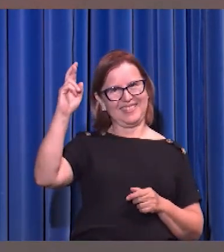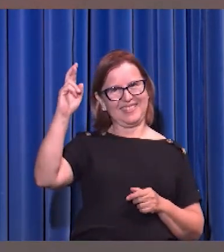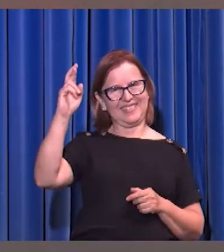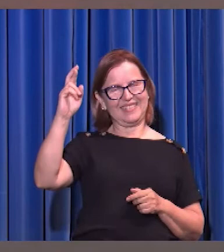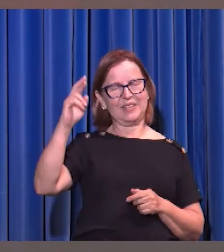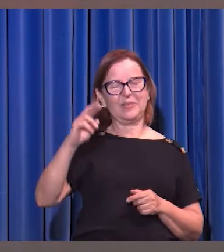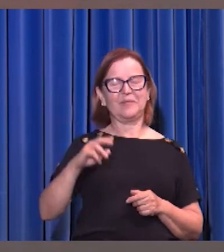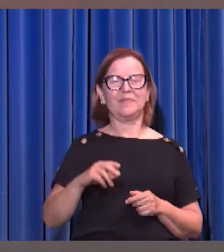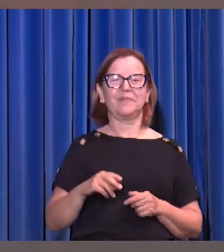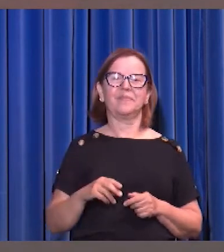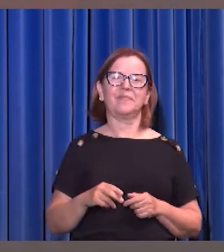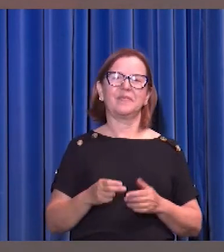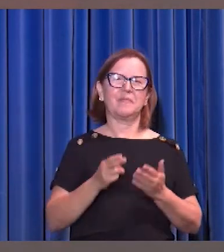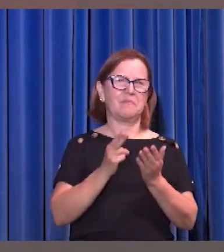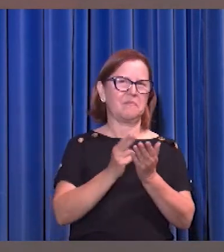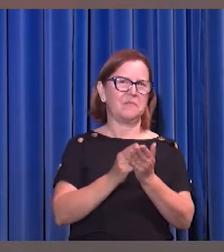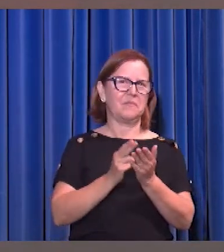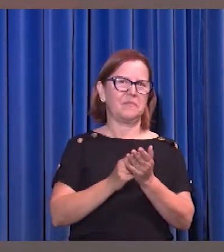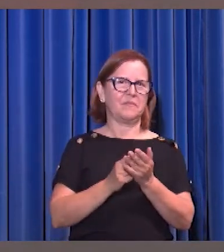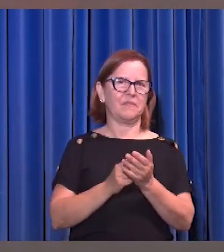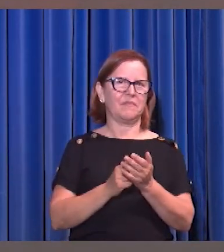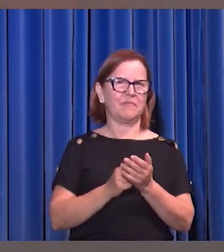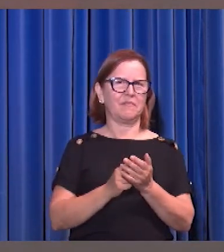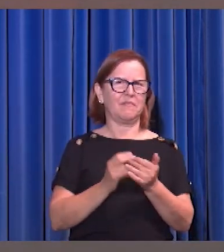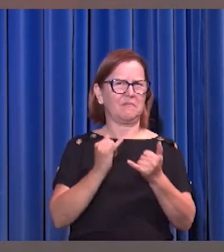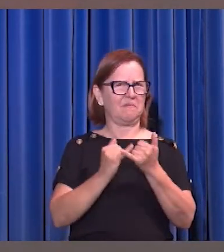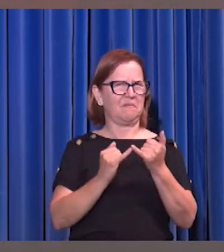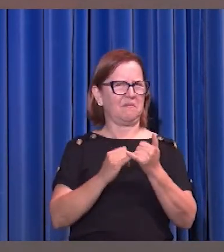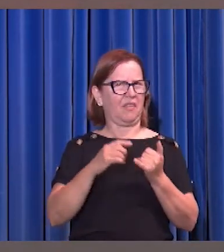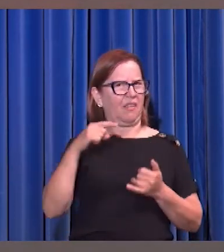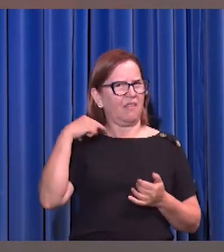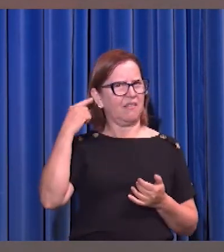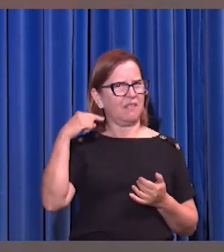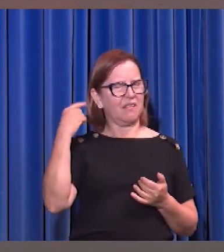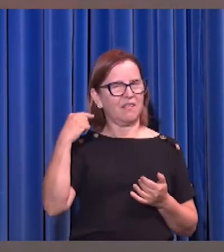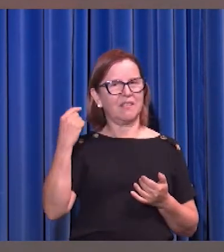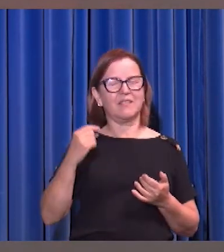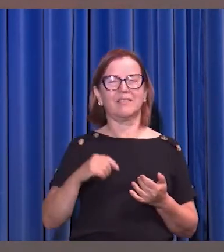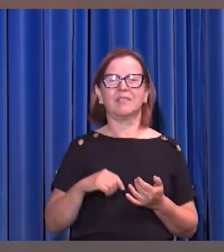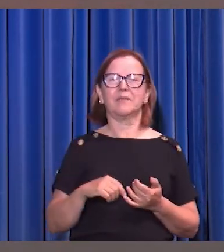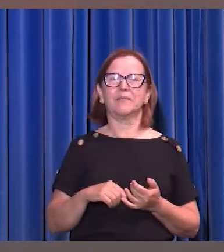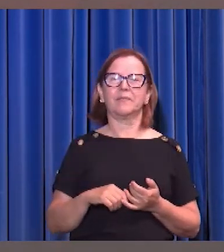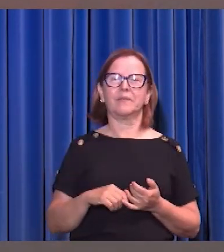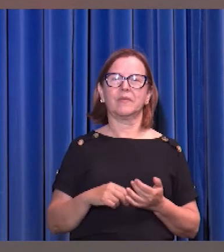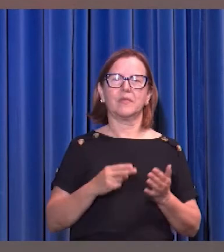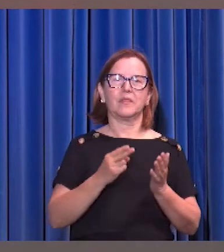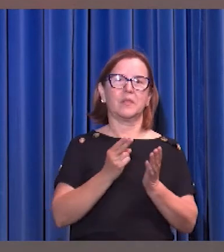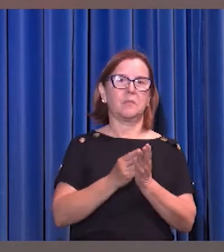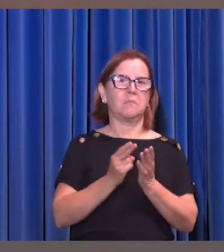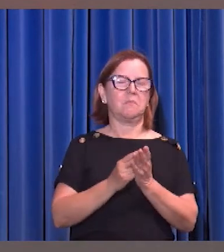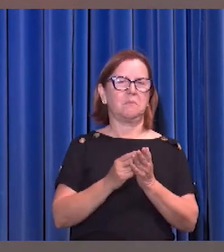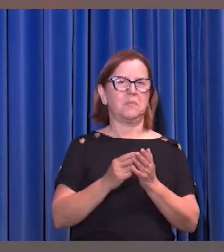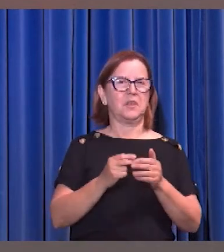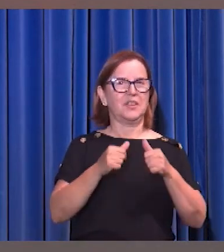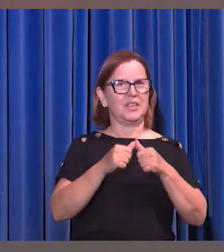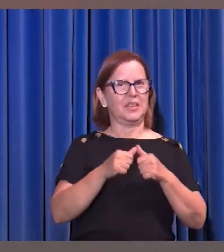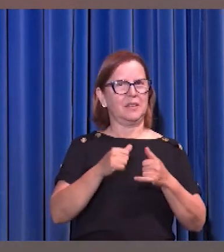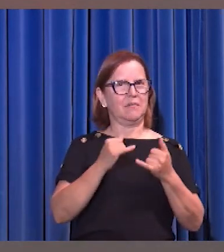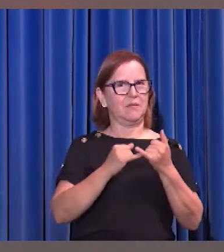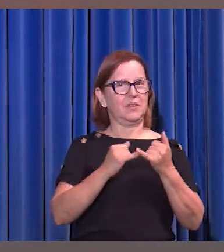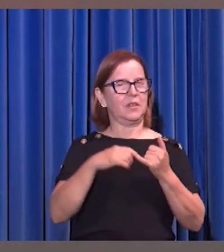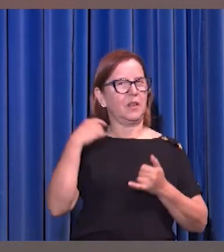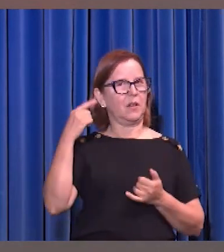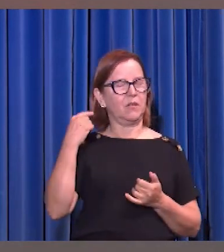ainda que isso seja um absurdo, ainda que isso seja loucura. No Filho do Homem que